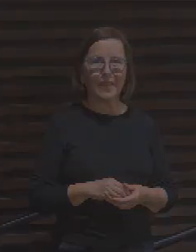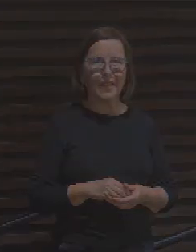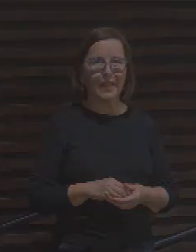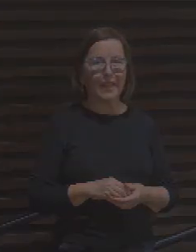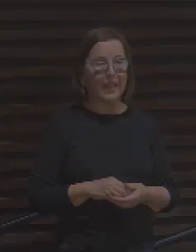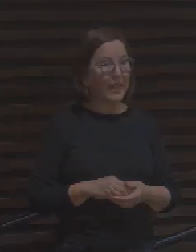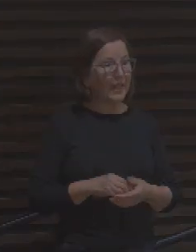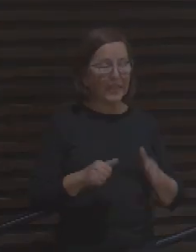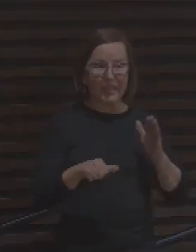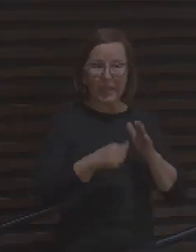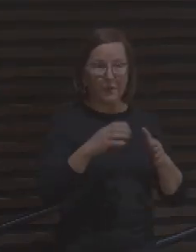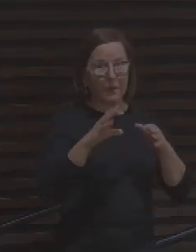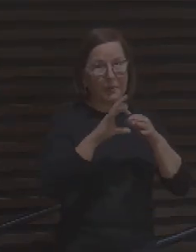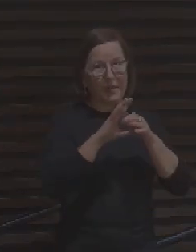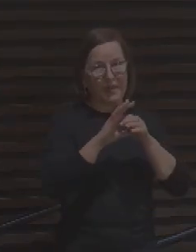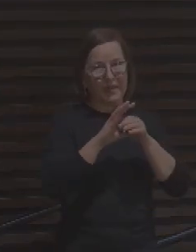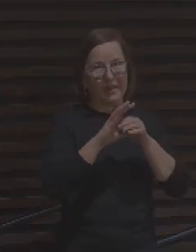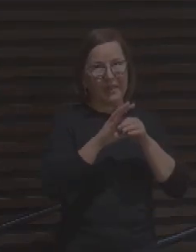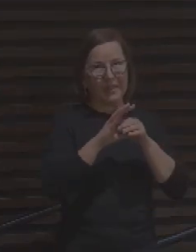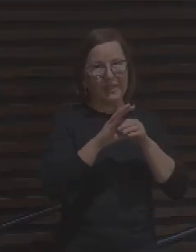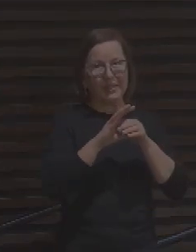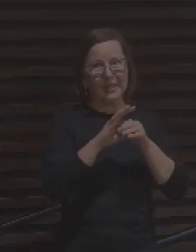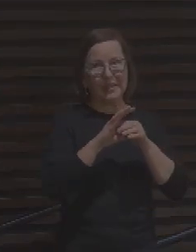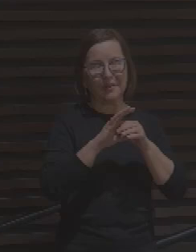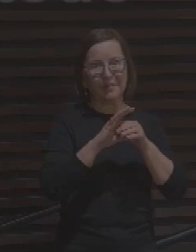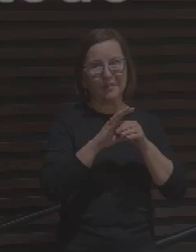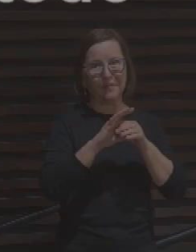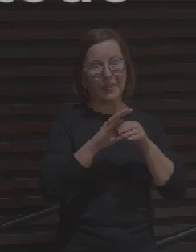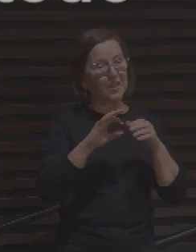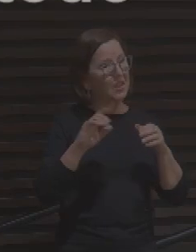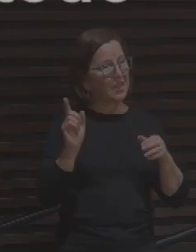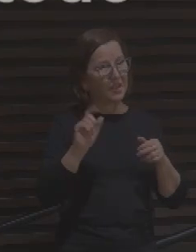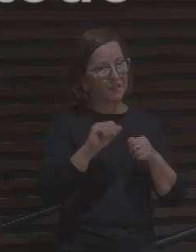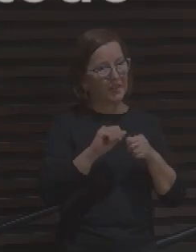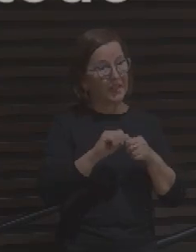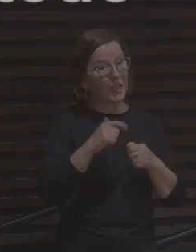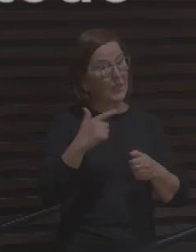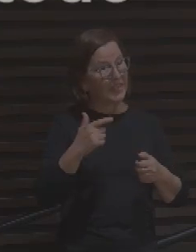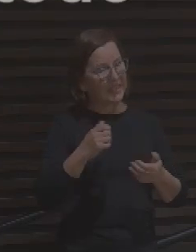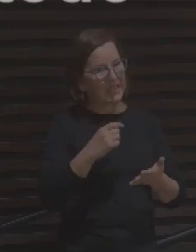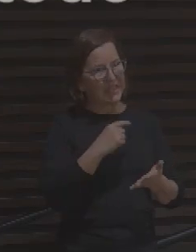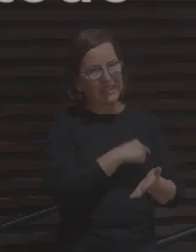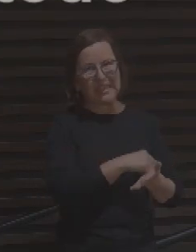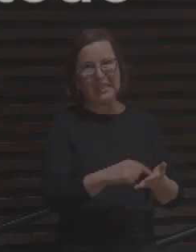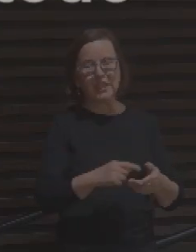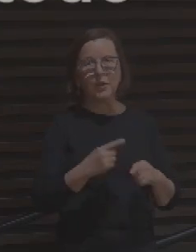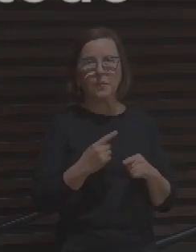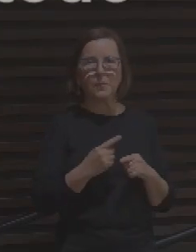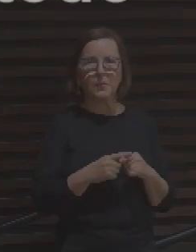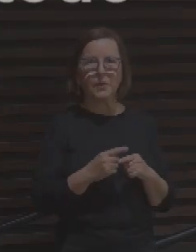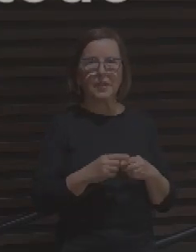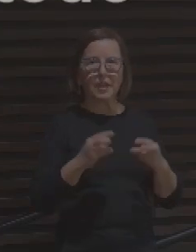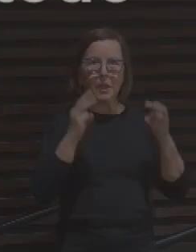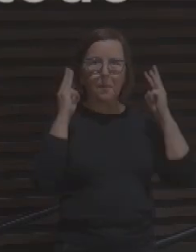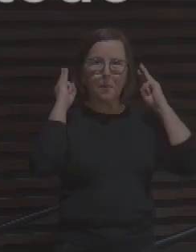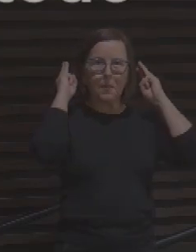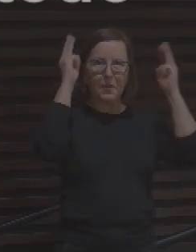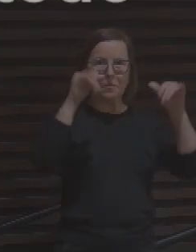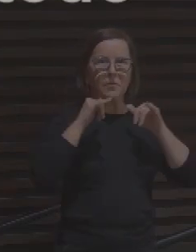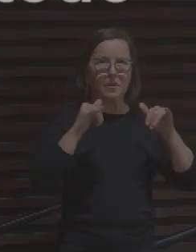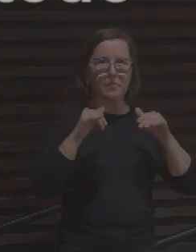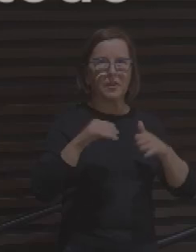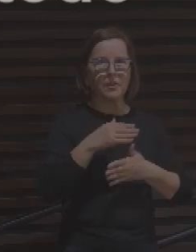primeira aliança foi sancionada sem sangue, porque havendo Moisés proclamado todos